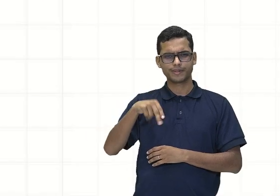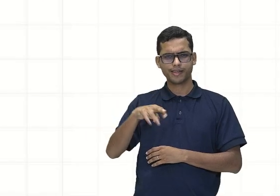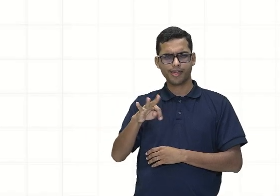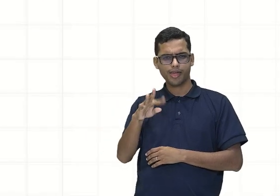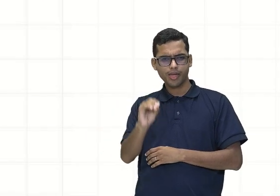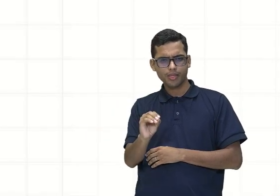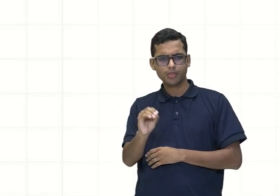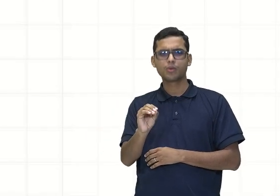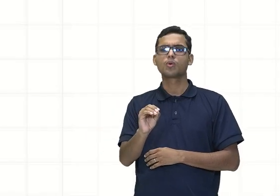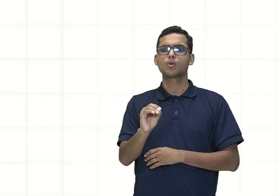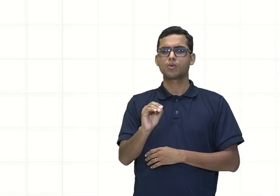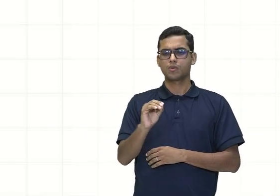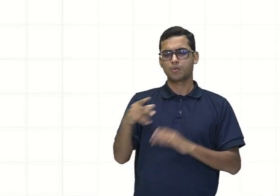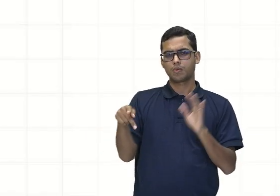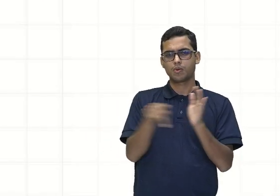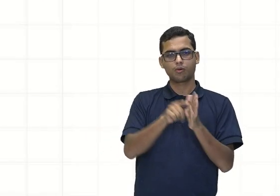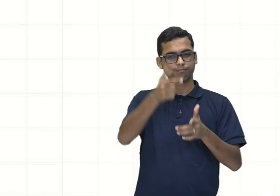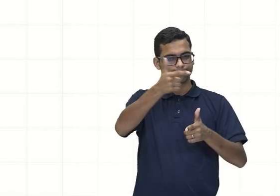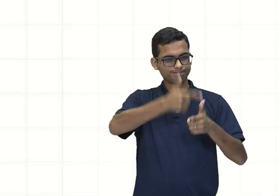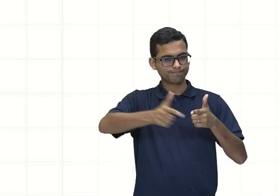do nosso problema,